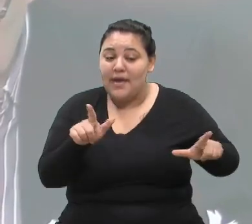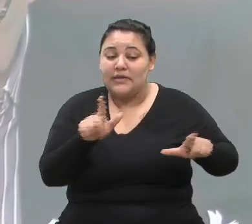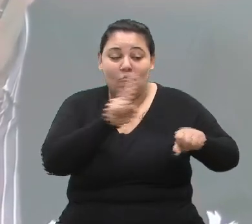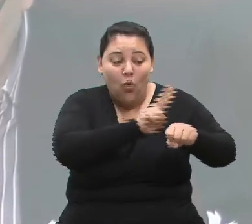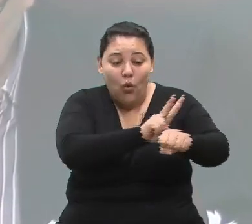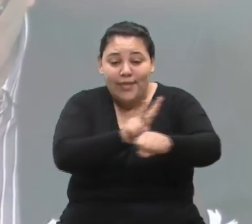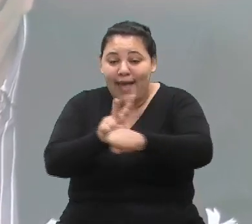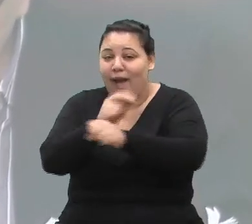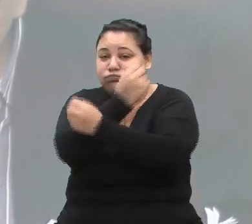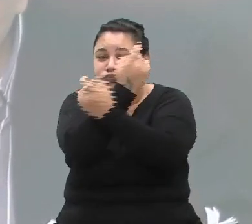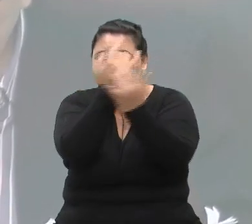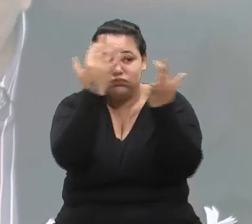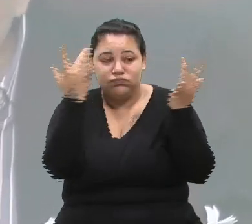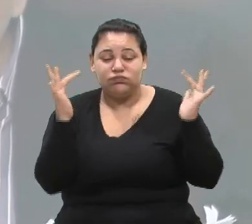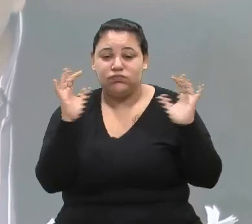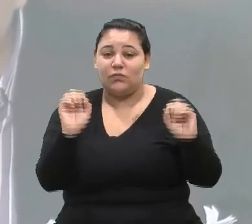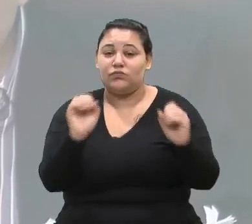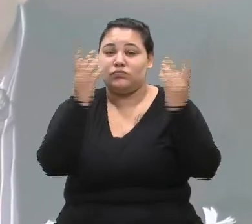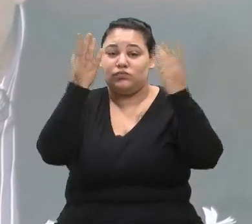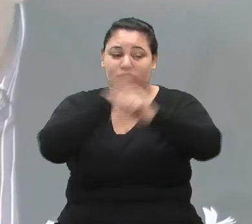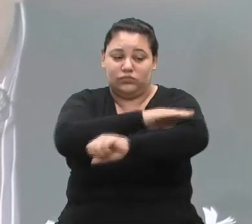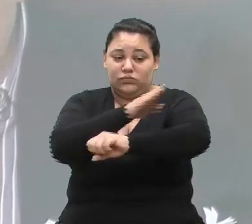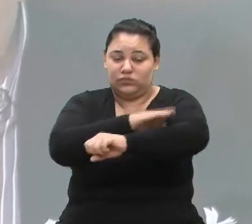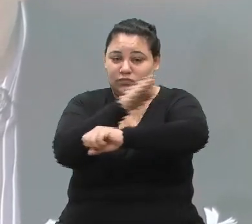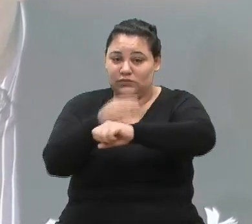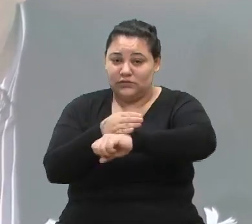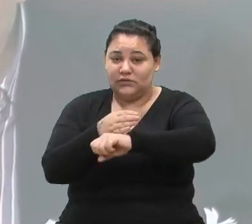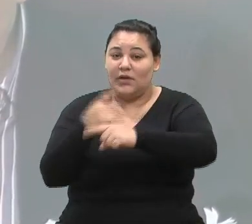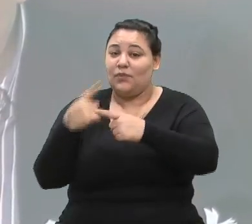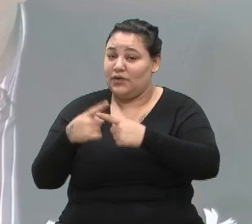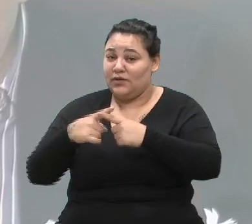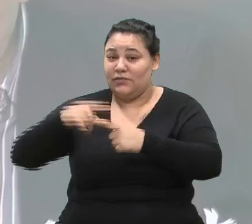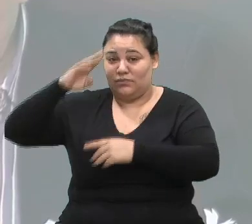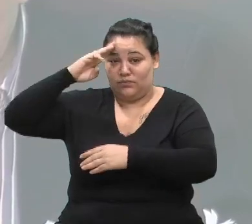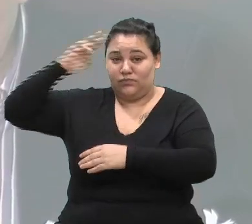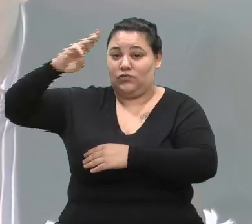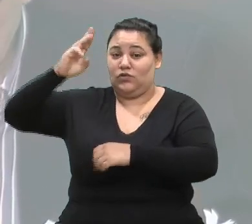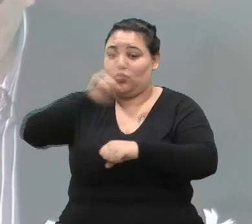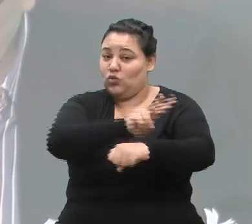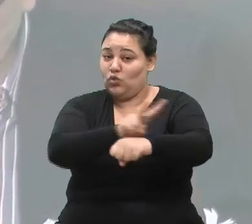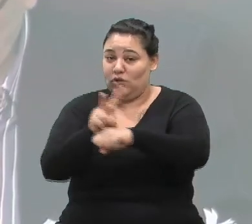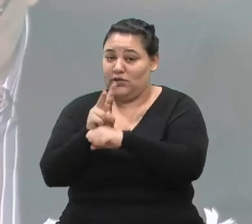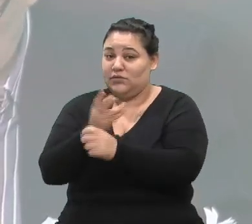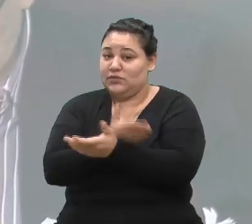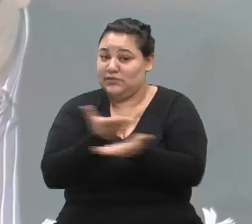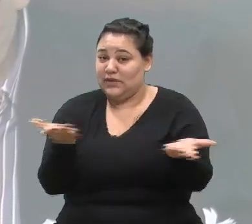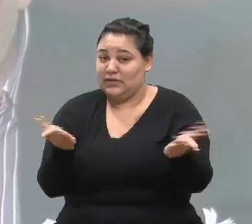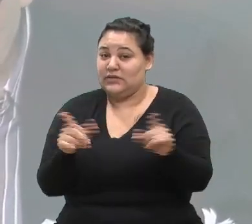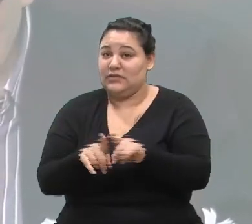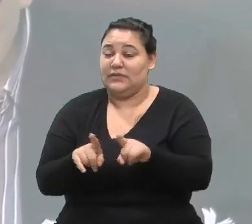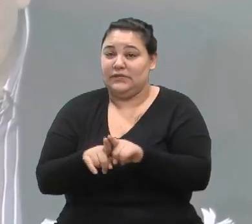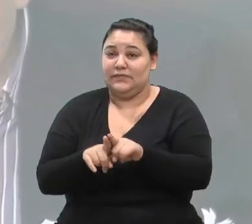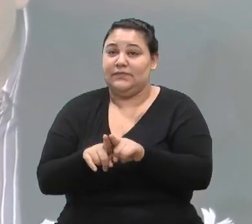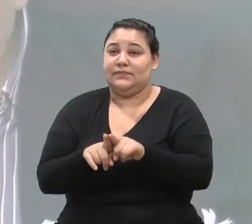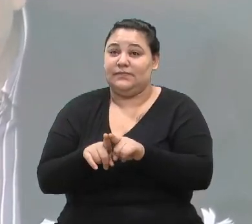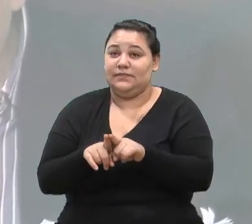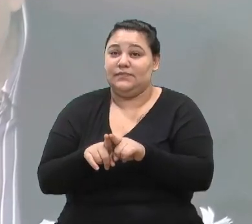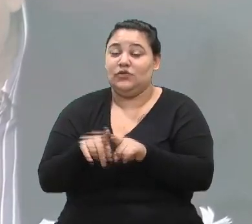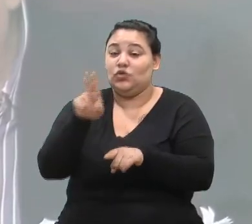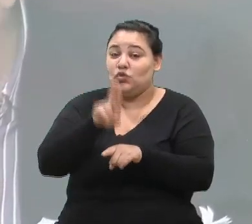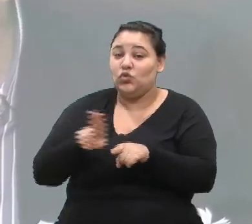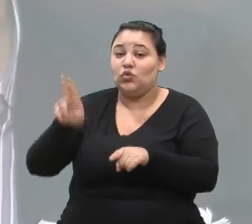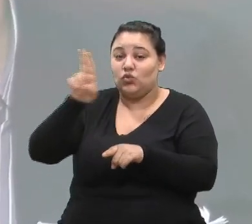é graças ao que fez o Muacara até hoje, né? Na preservação daquele espaço, na garantia de utilização